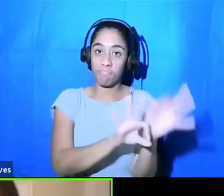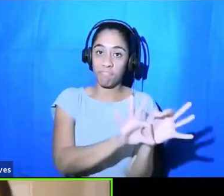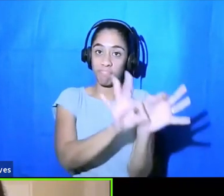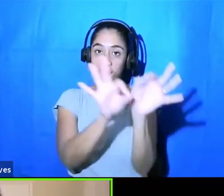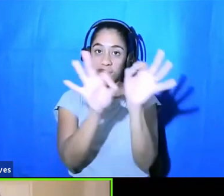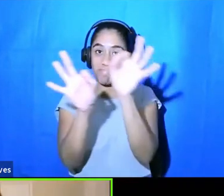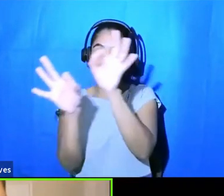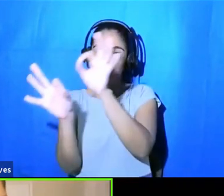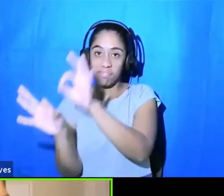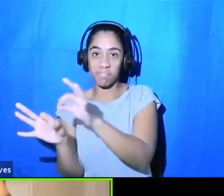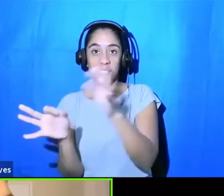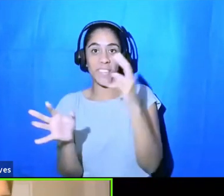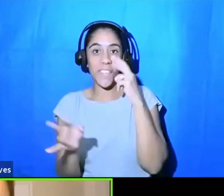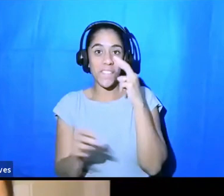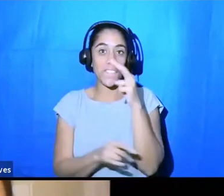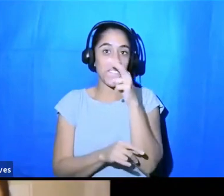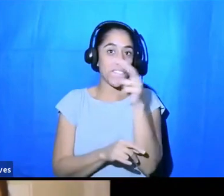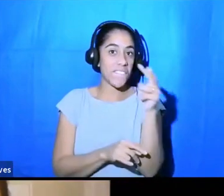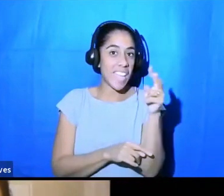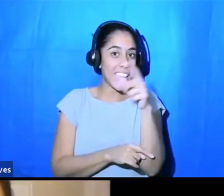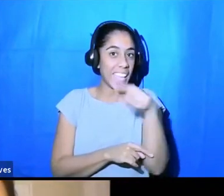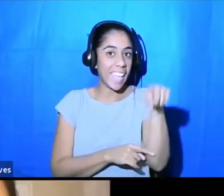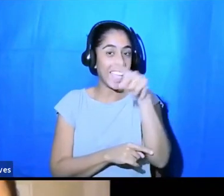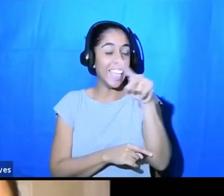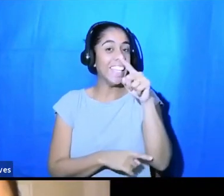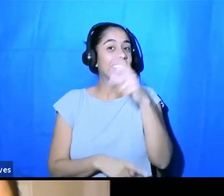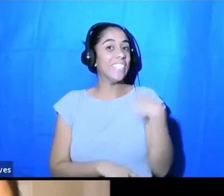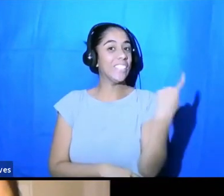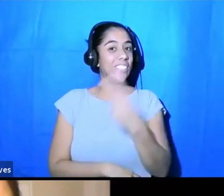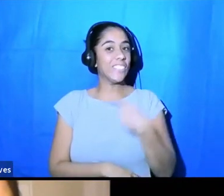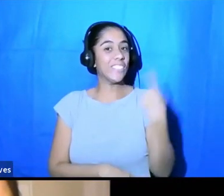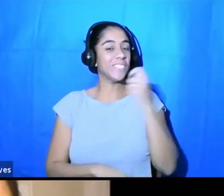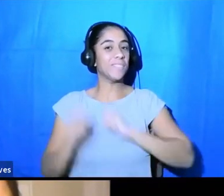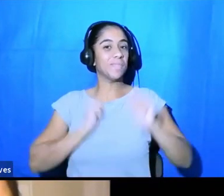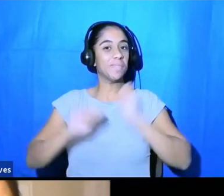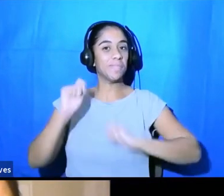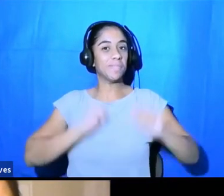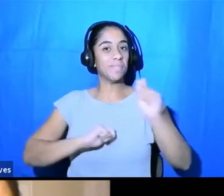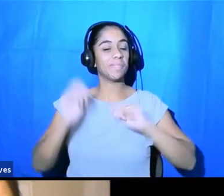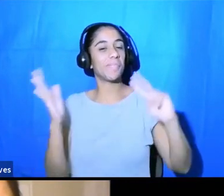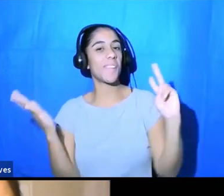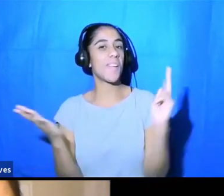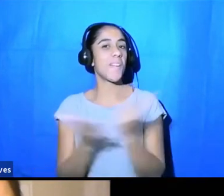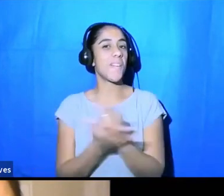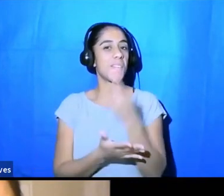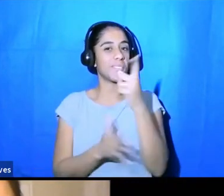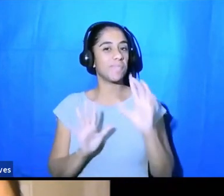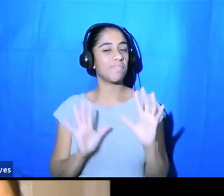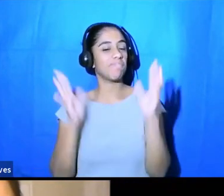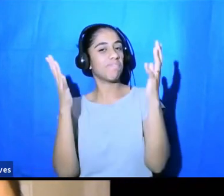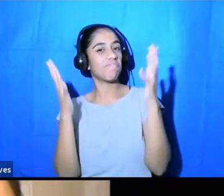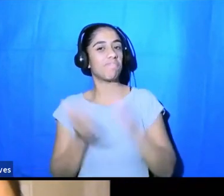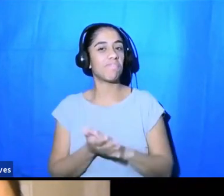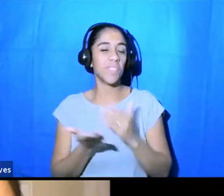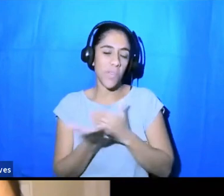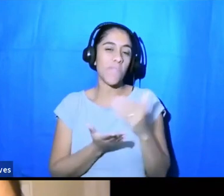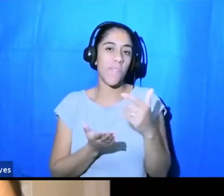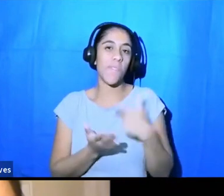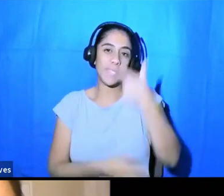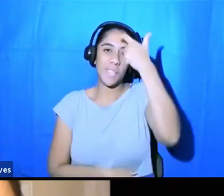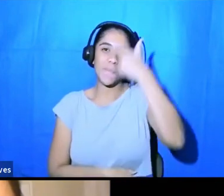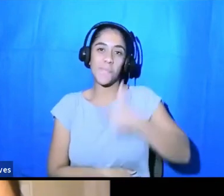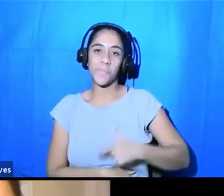bater esse papo incrível com a gente, a gente estava muito ansiosa para que esse evento acontecesse. Vou começar me apresentando, eu sou a Bárbara